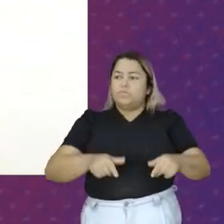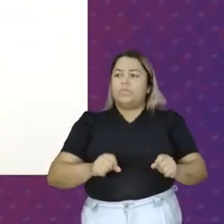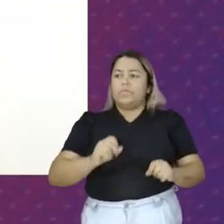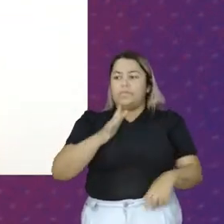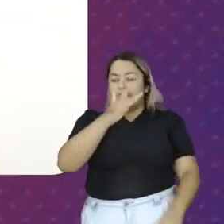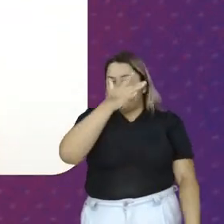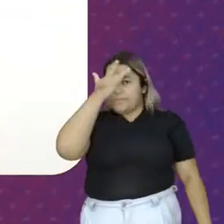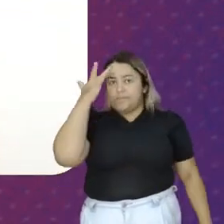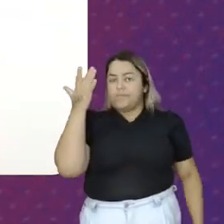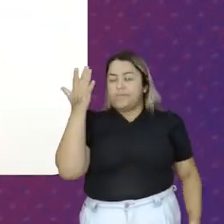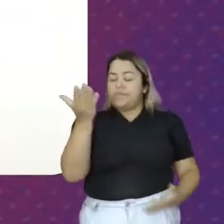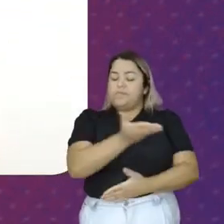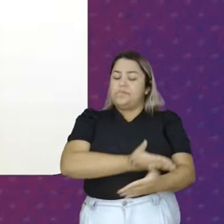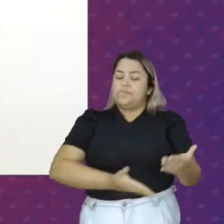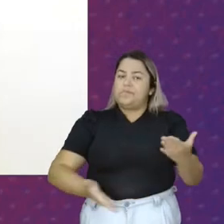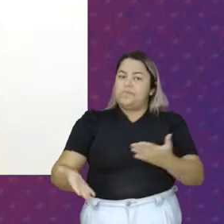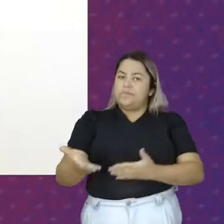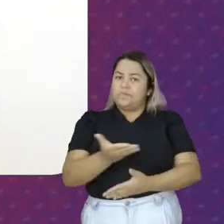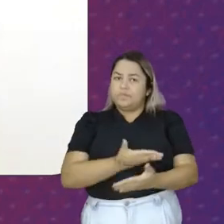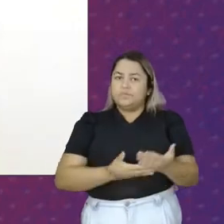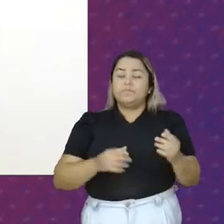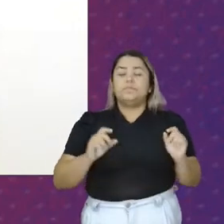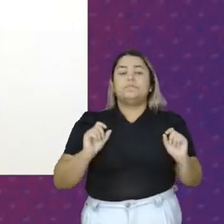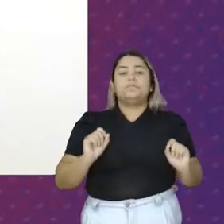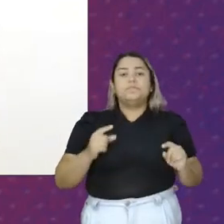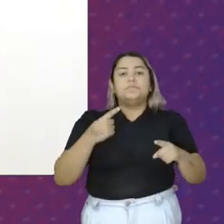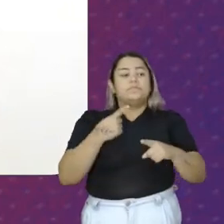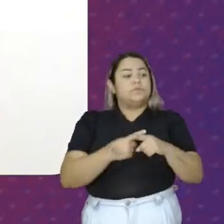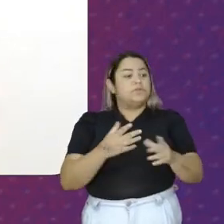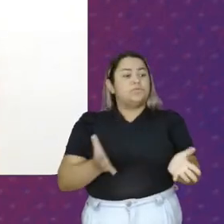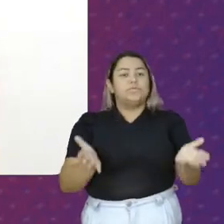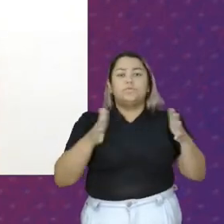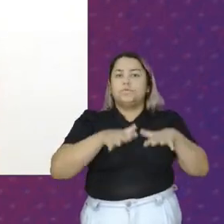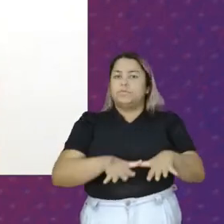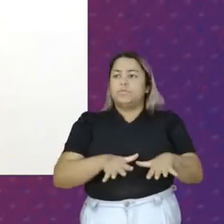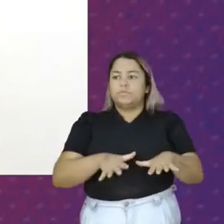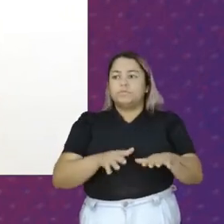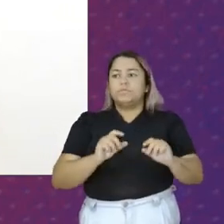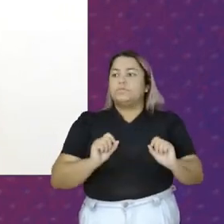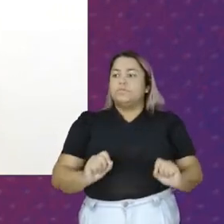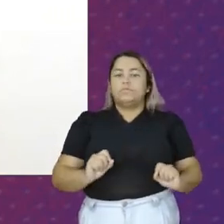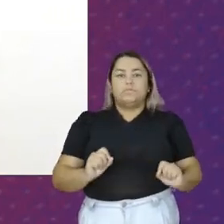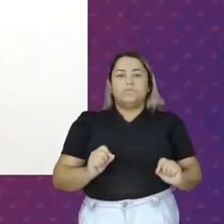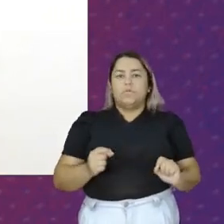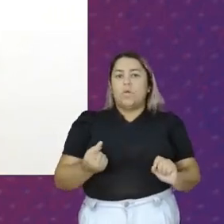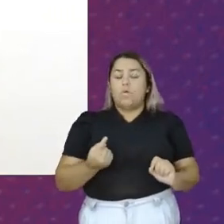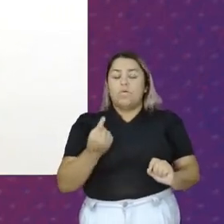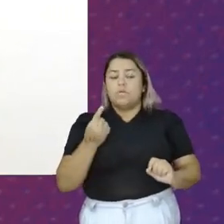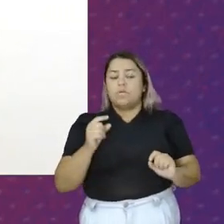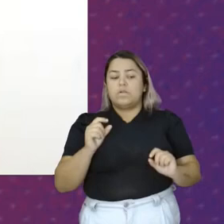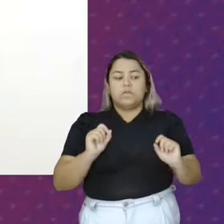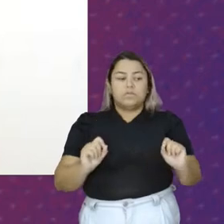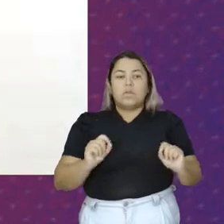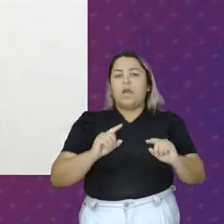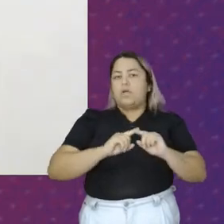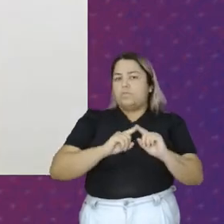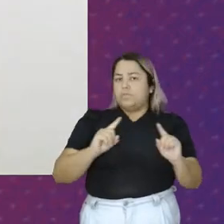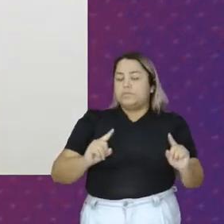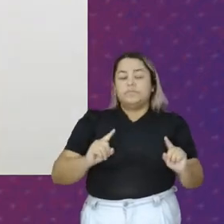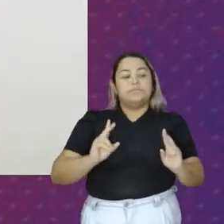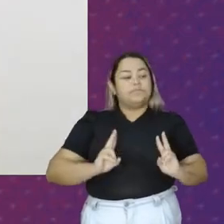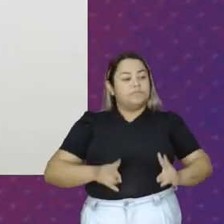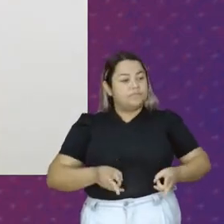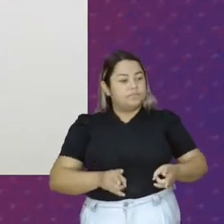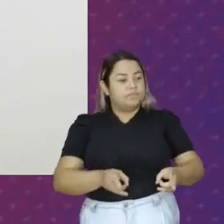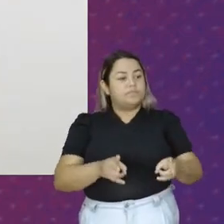pessoas envolvidas no processo, porque a inclusão não é uma via de mão unilateral, mas é